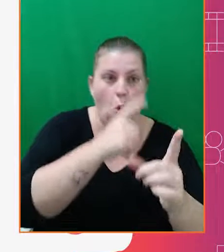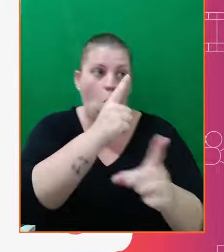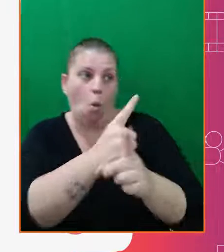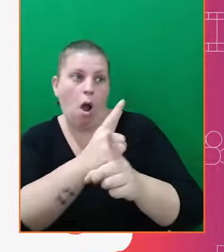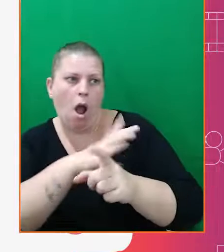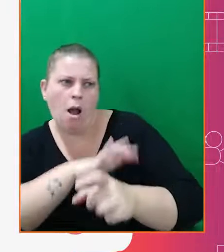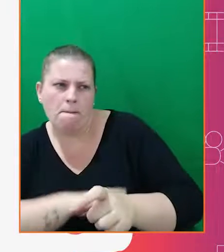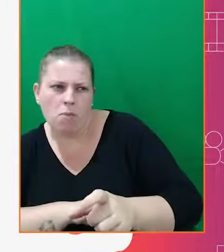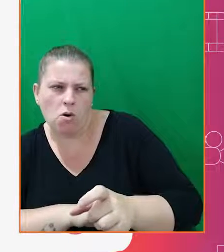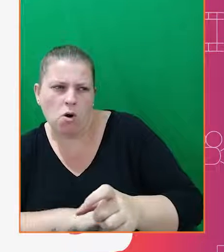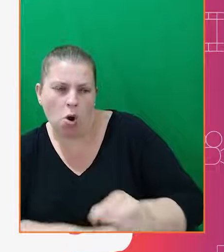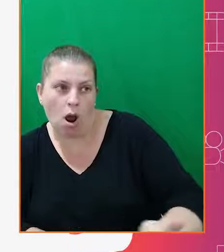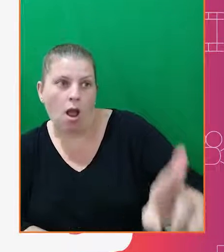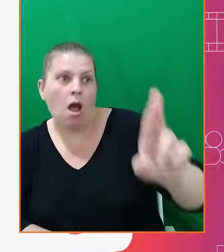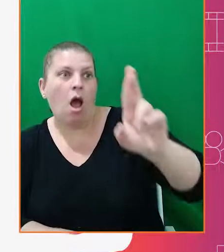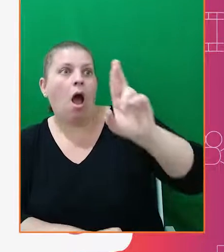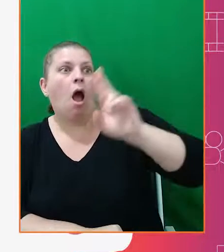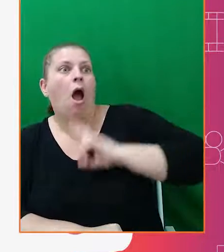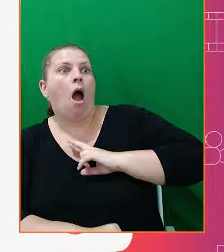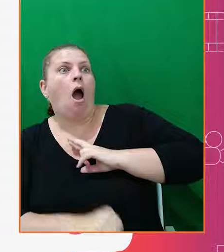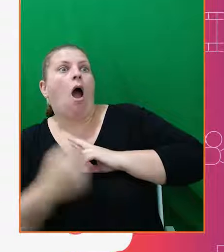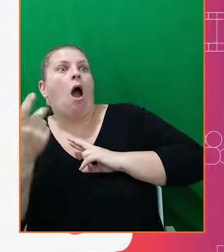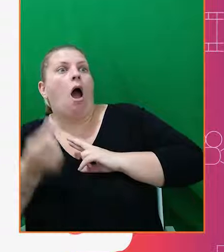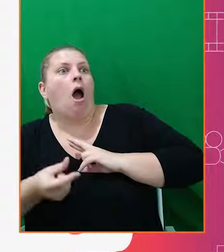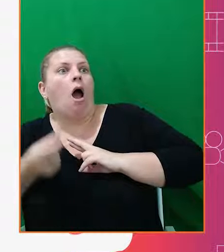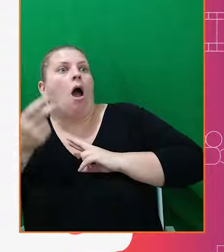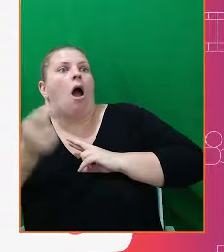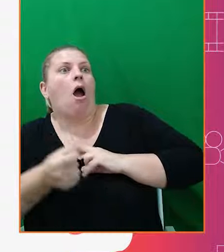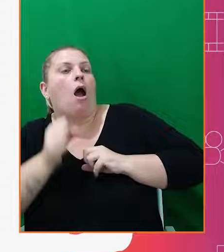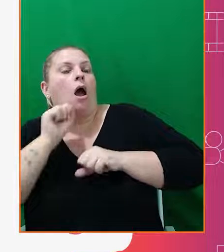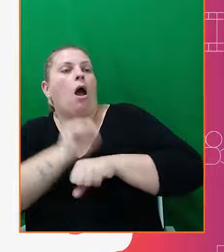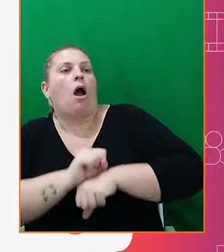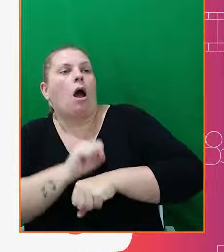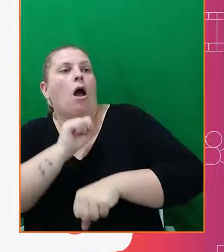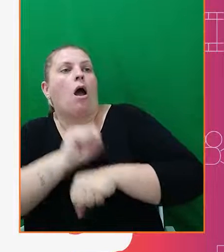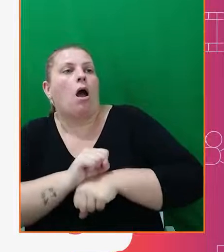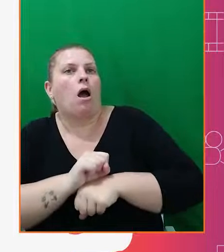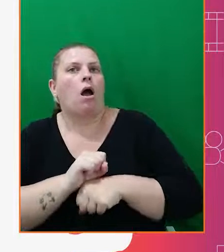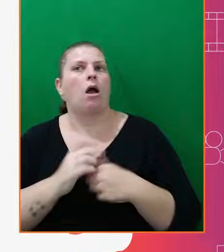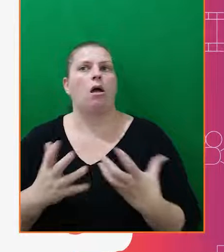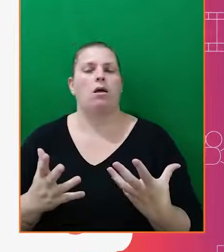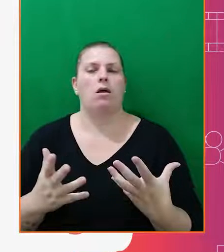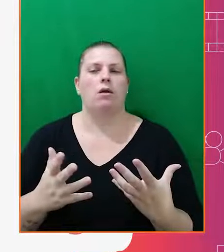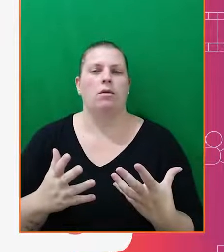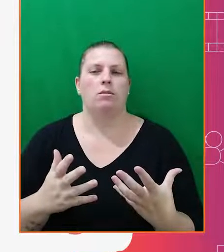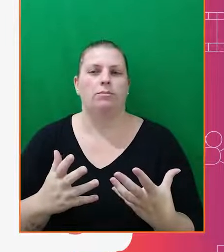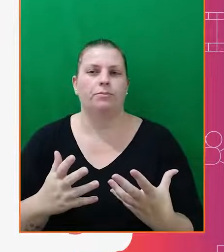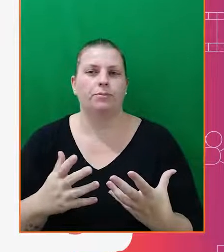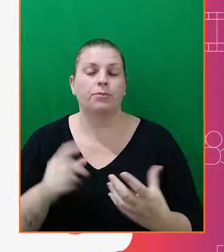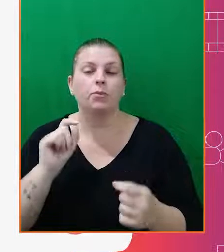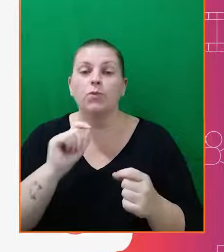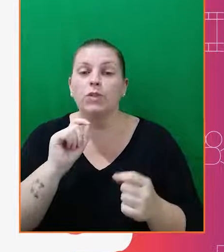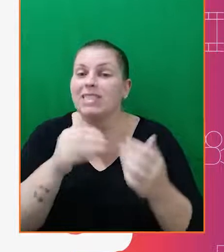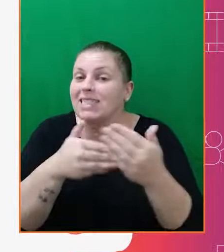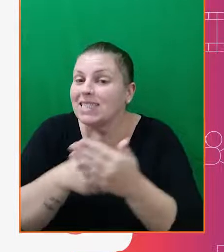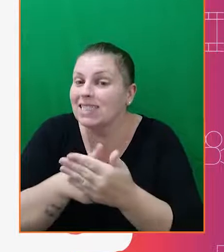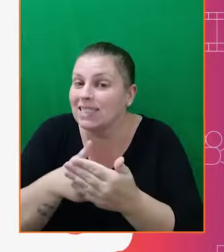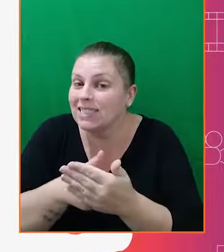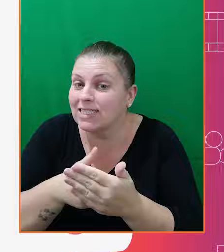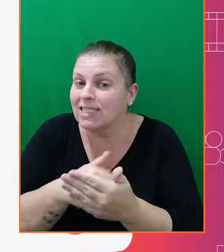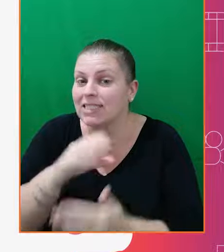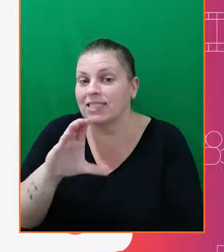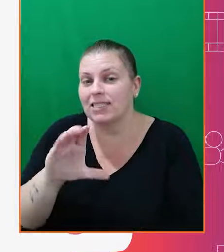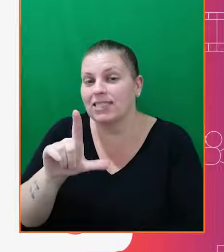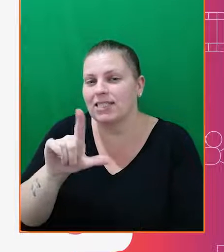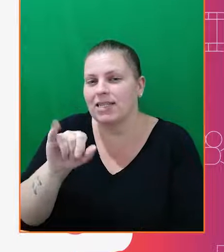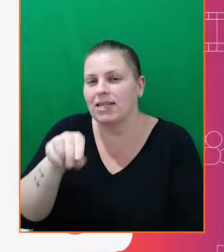encontrar o seu amor, ou uma resposta que estava muito tempo esperando, uma luta que tanto esperava para definir algo. O segredo